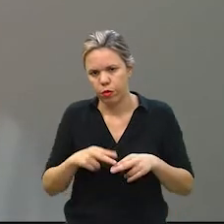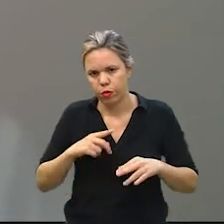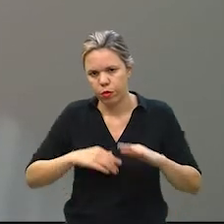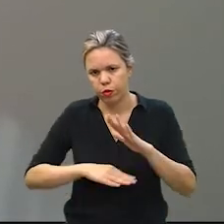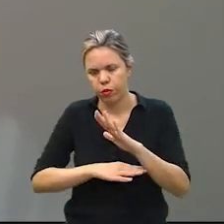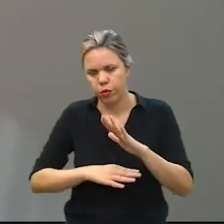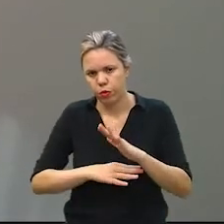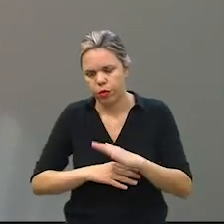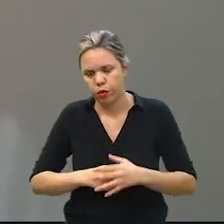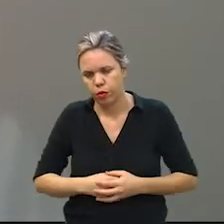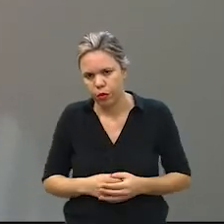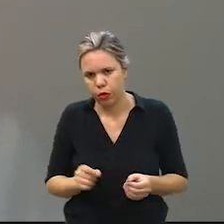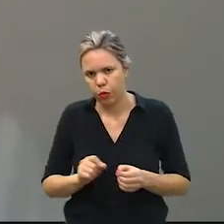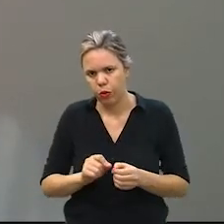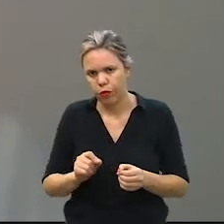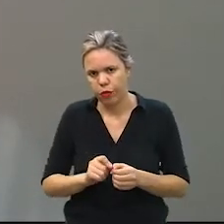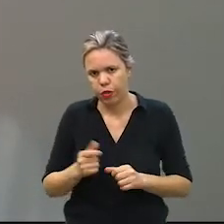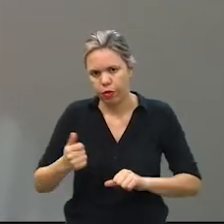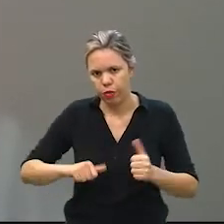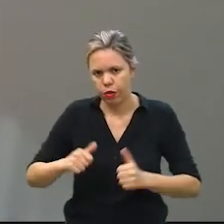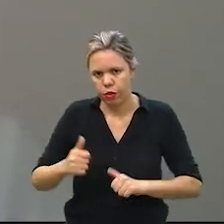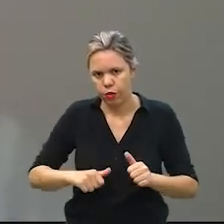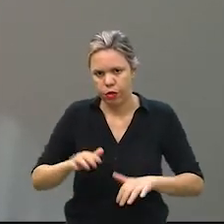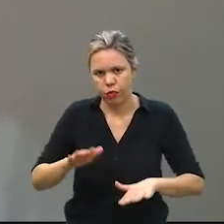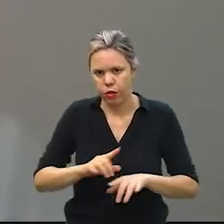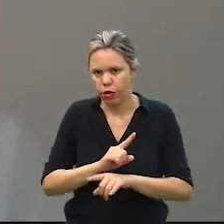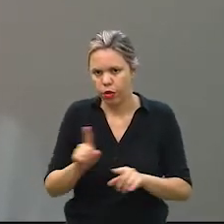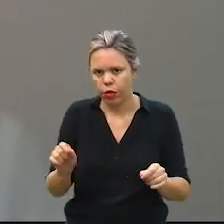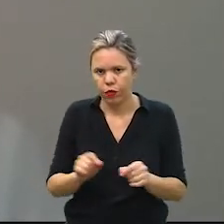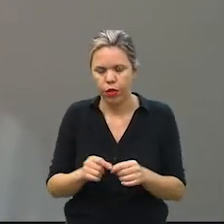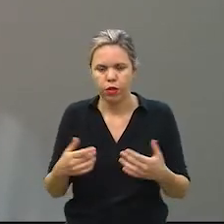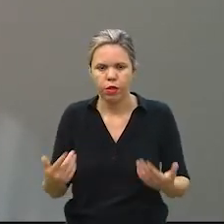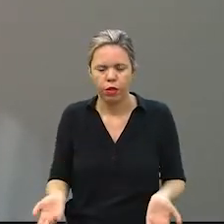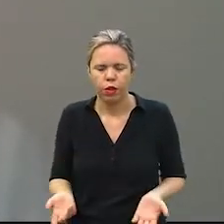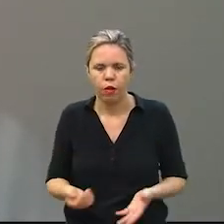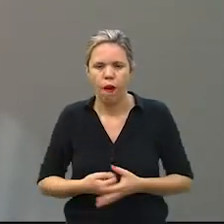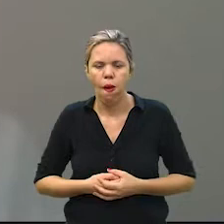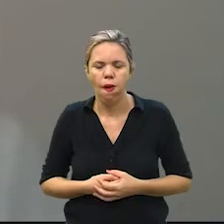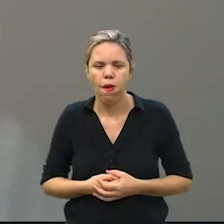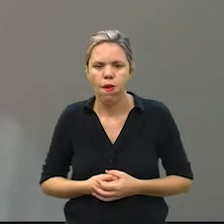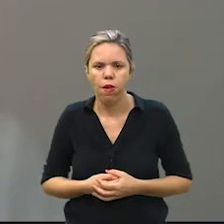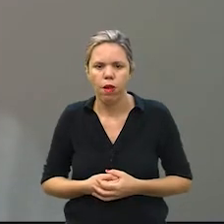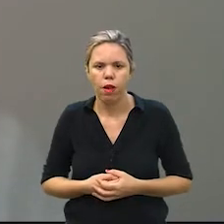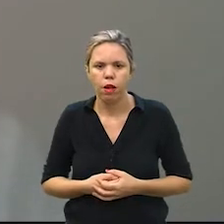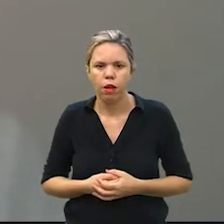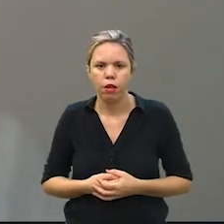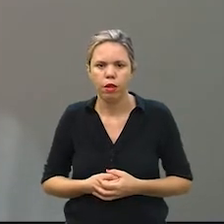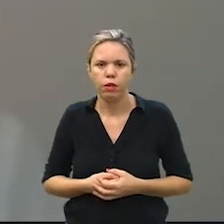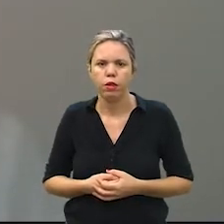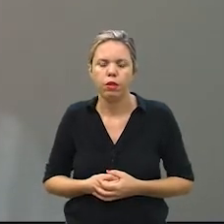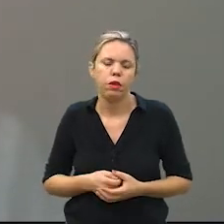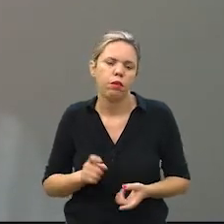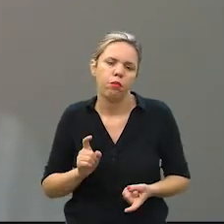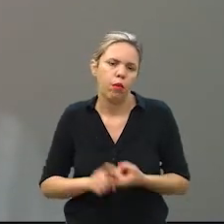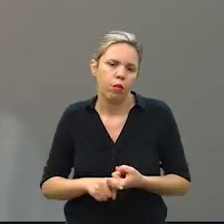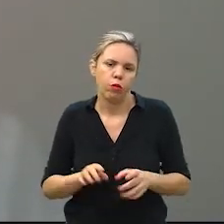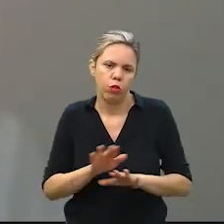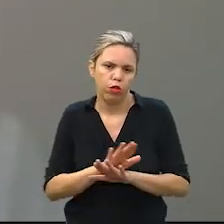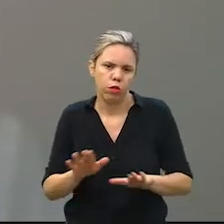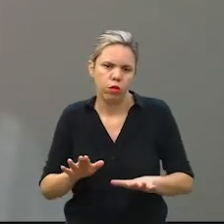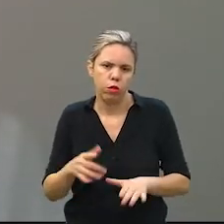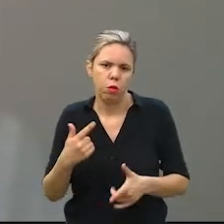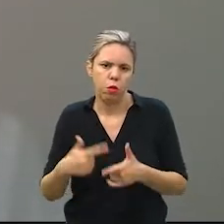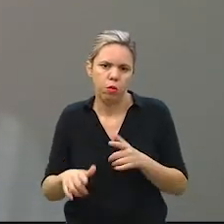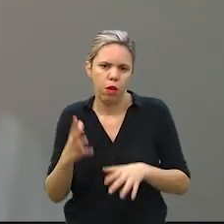Câmara Municipal para fazer essa avaliação e talvez não fazer uma punição severa por conta de